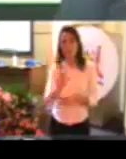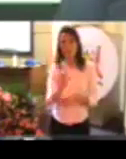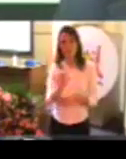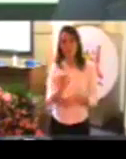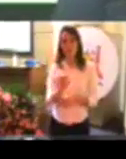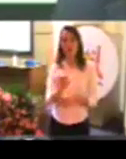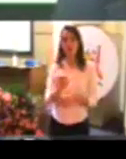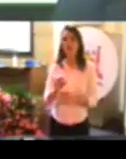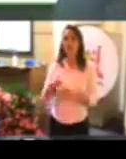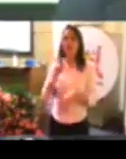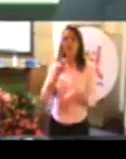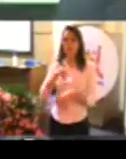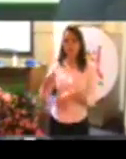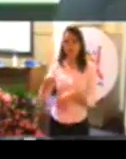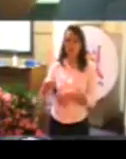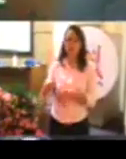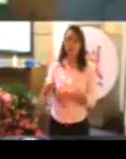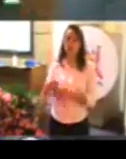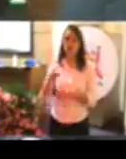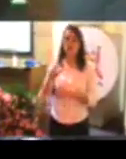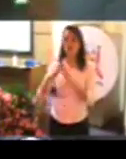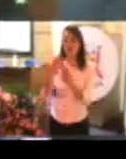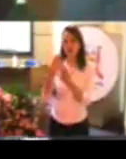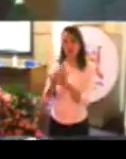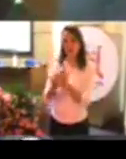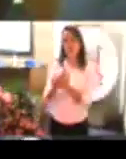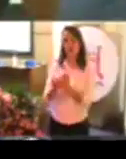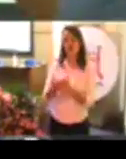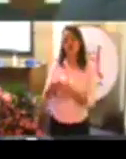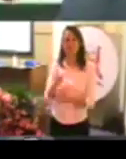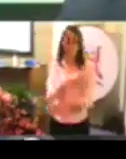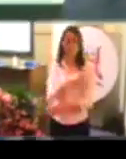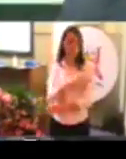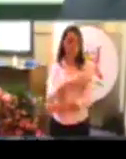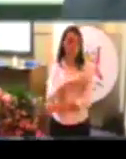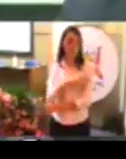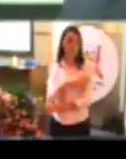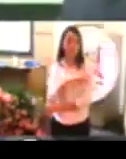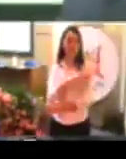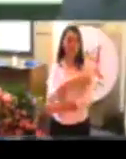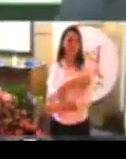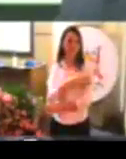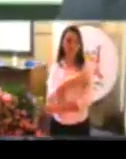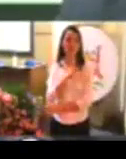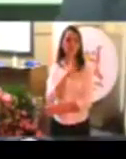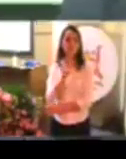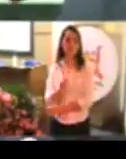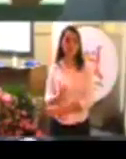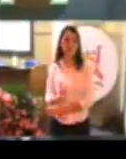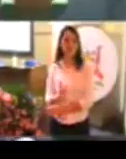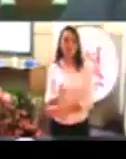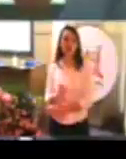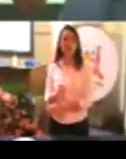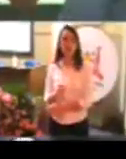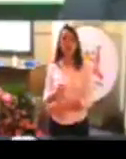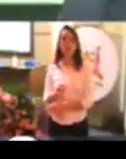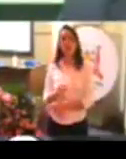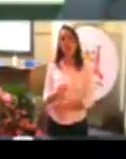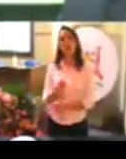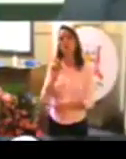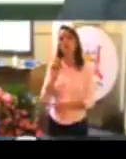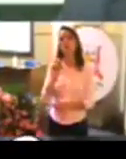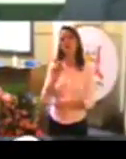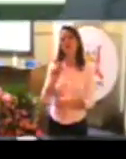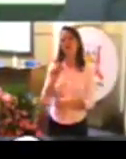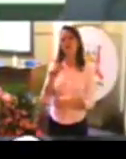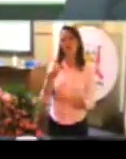95% das professoras das escolas de ensino fundamental no país não têm a menor ideia do